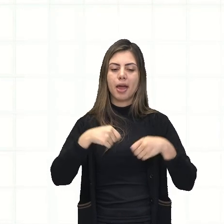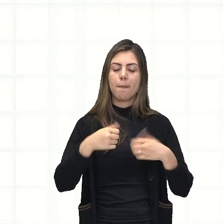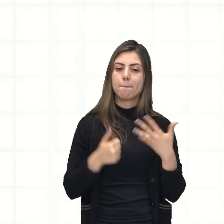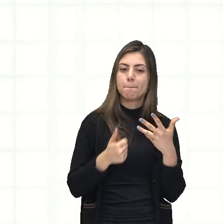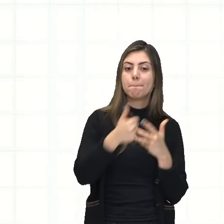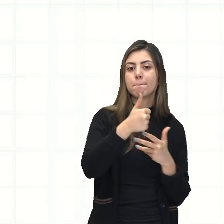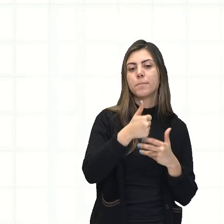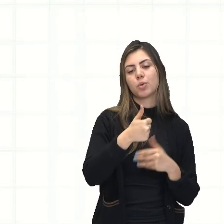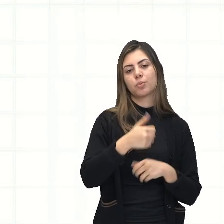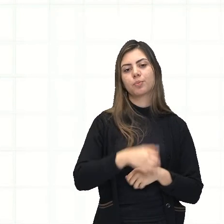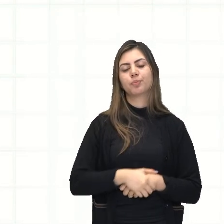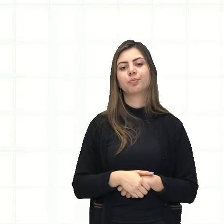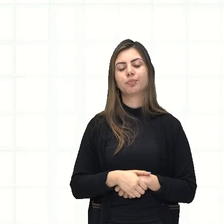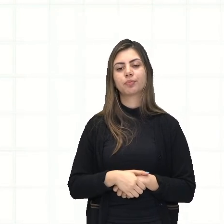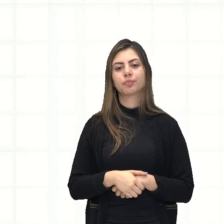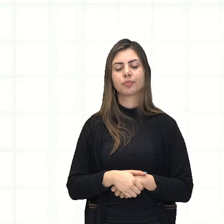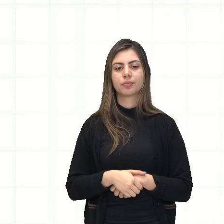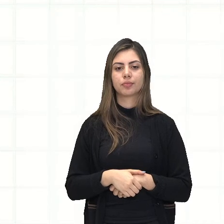benefícios